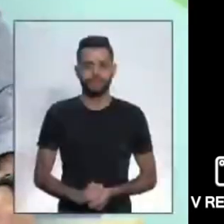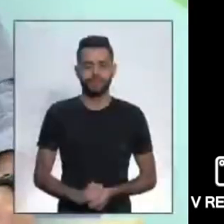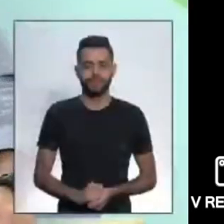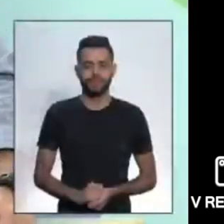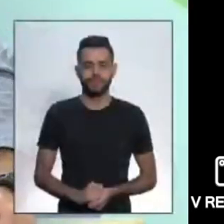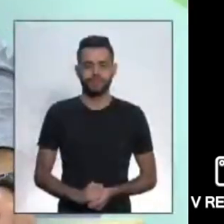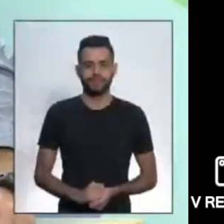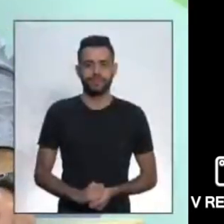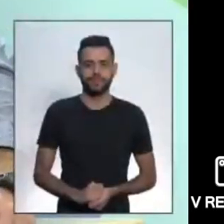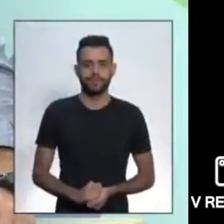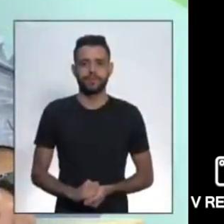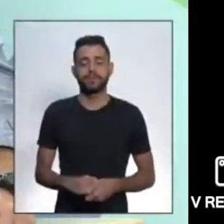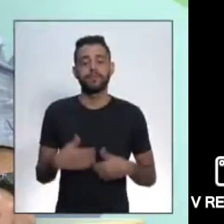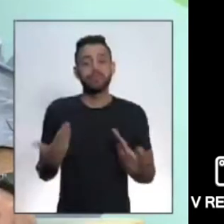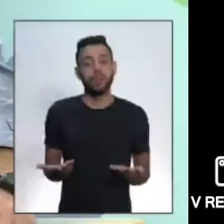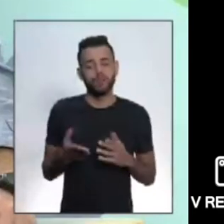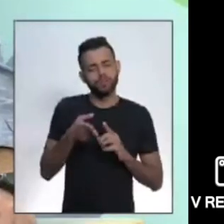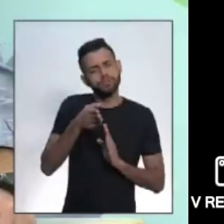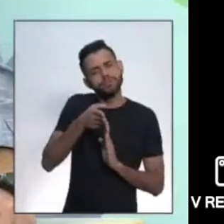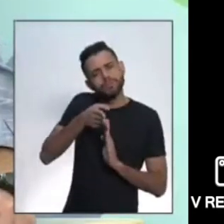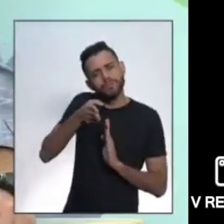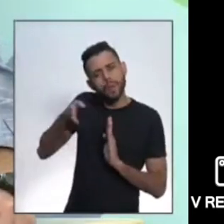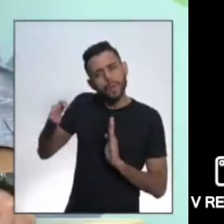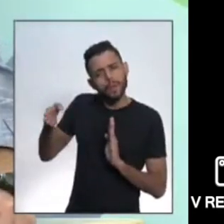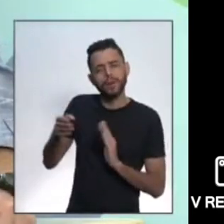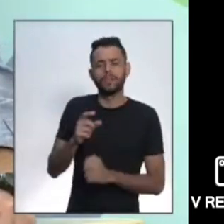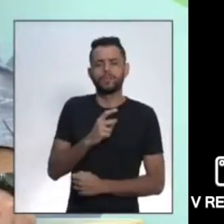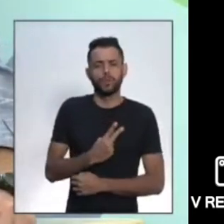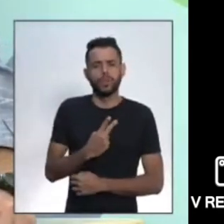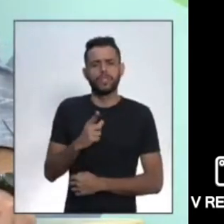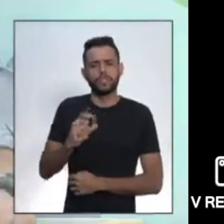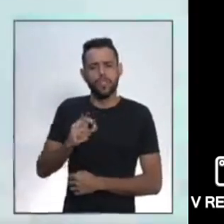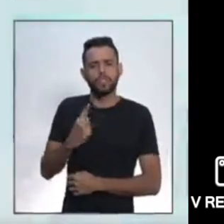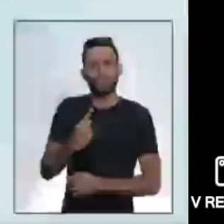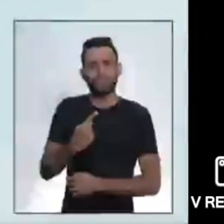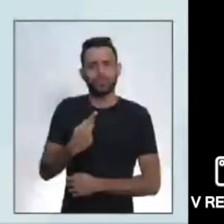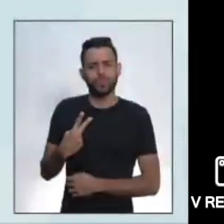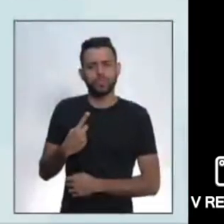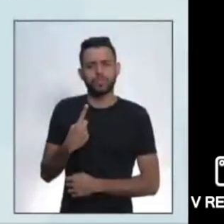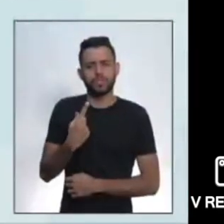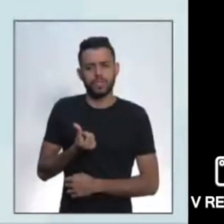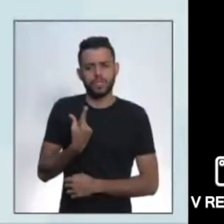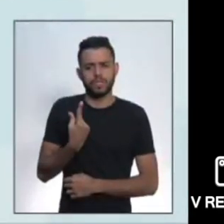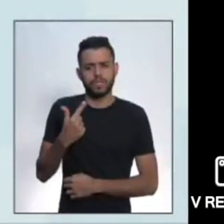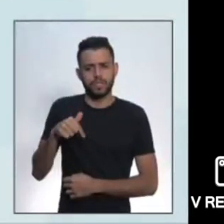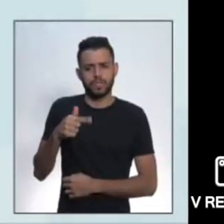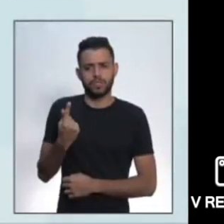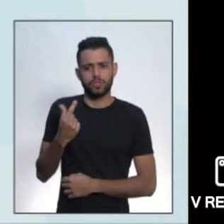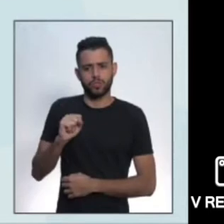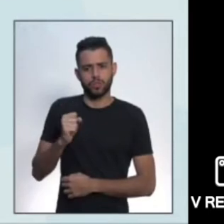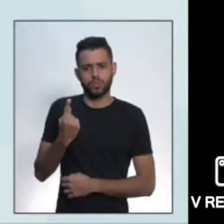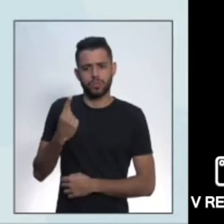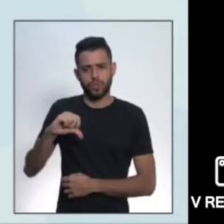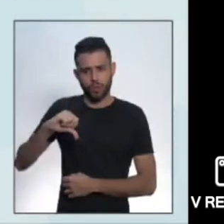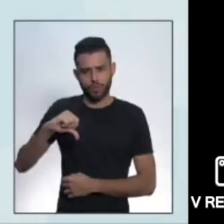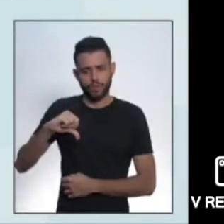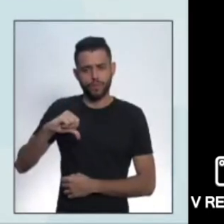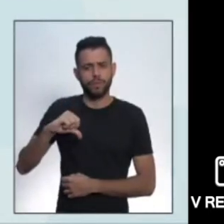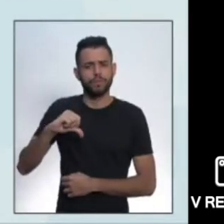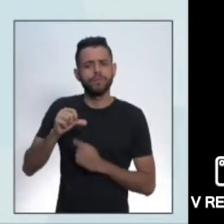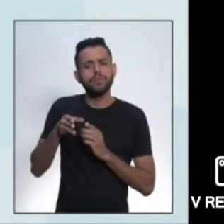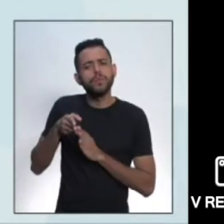Jonas. É o seguinte, nessa sequência 2, 10, 12, 16, 17, 18, 19, qual é